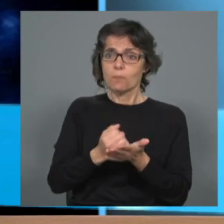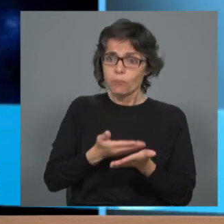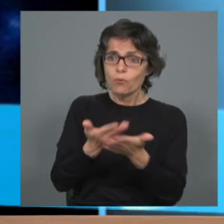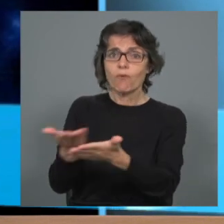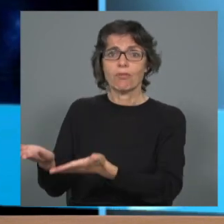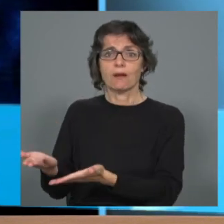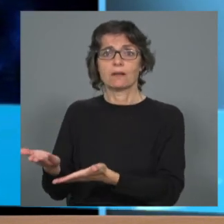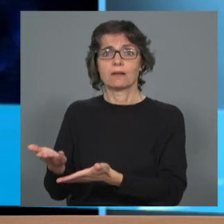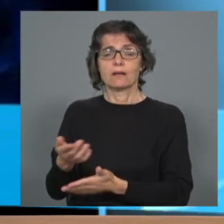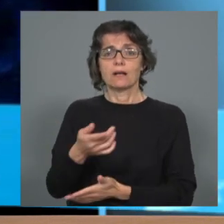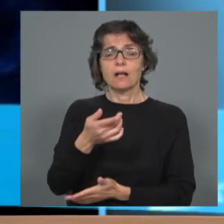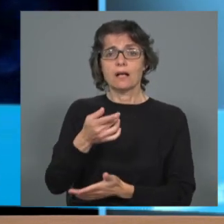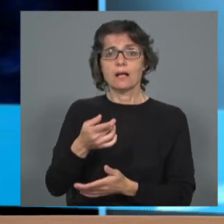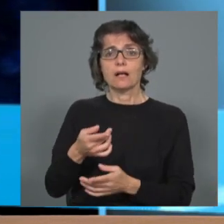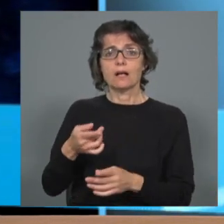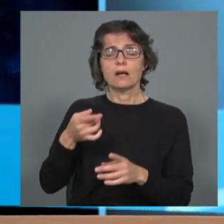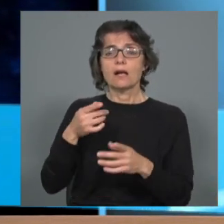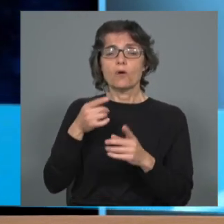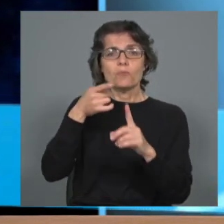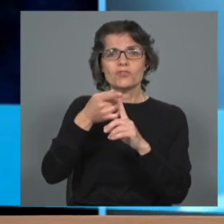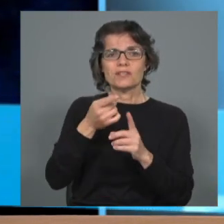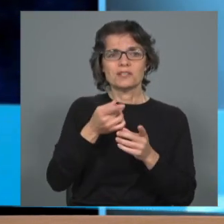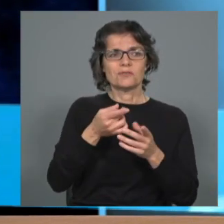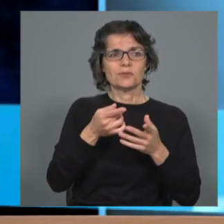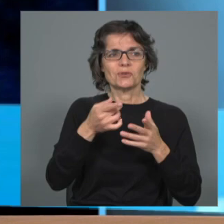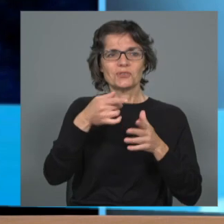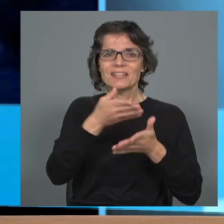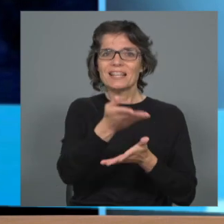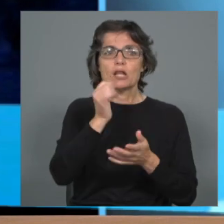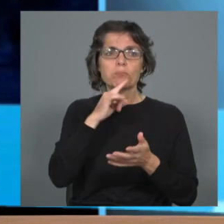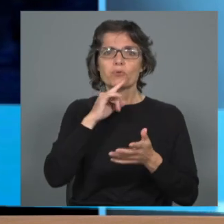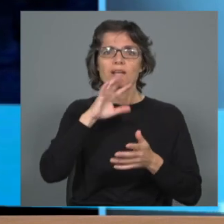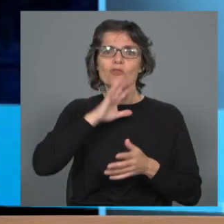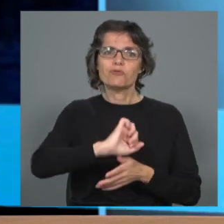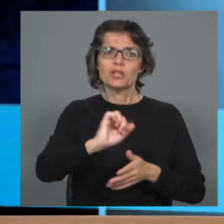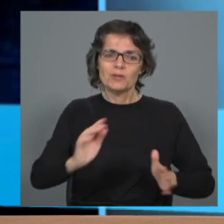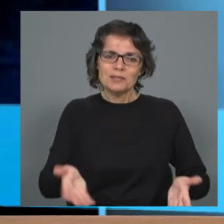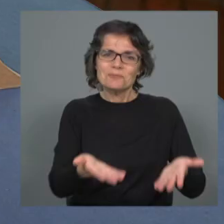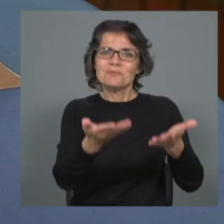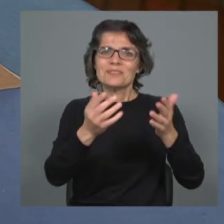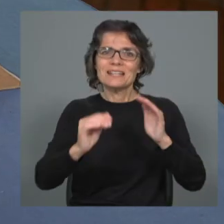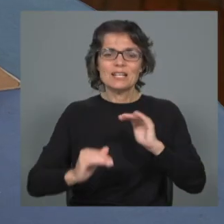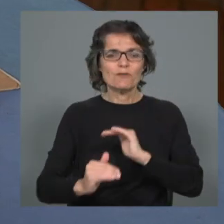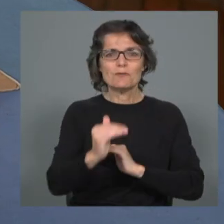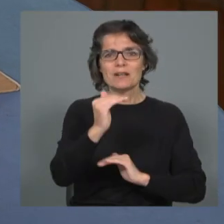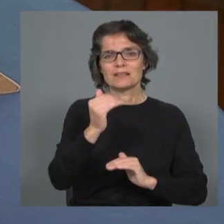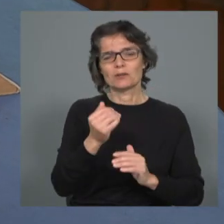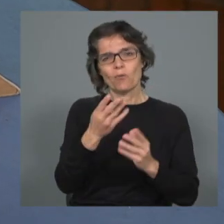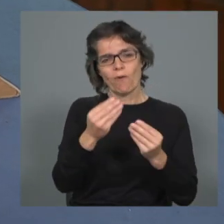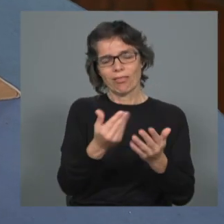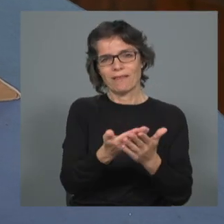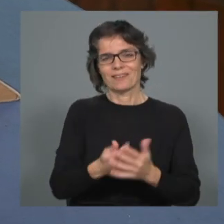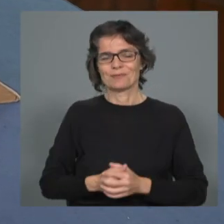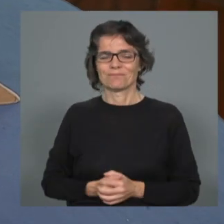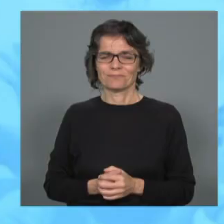ajudá-las também a que tivessem estes seus bebés e que os criassem com qualidade. O livro de que a Madalena Teixeira Duarte falava